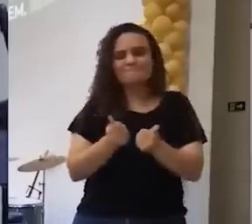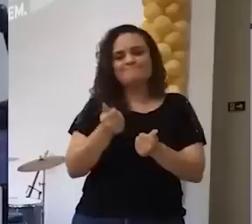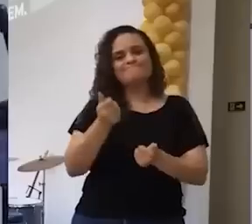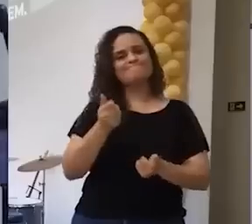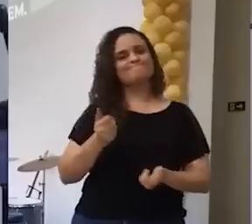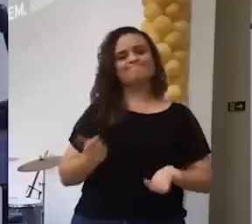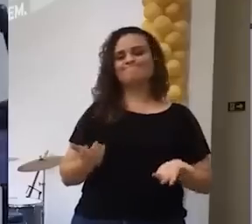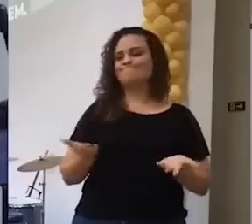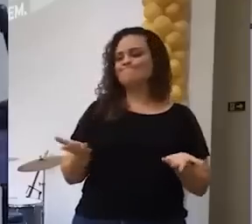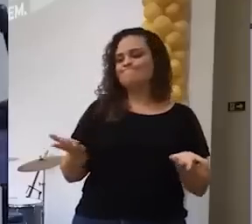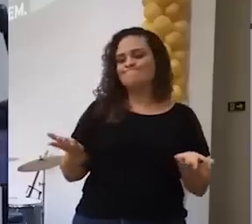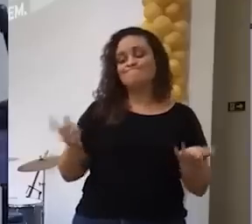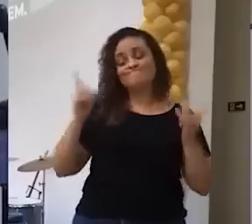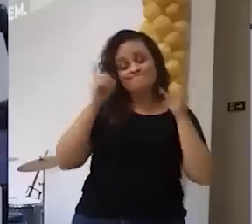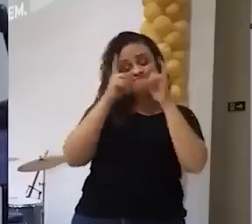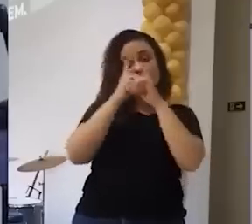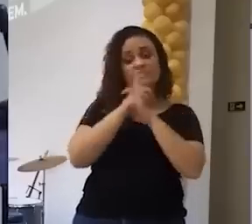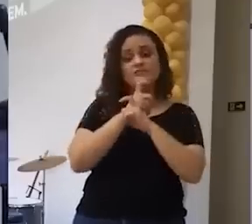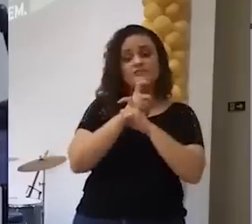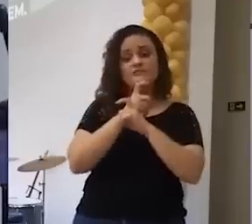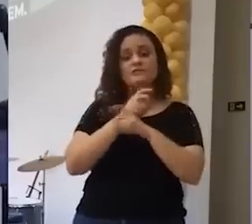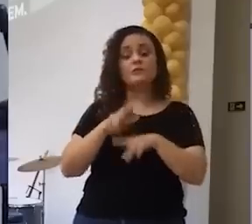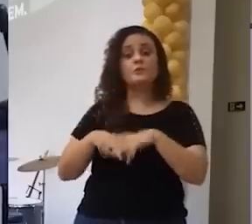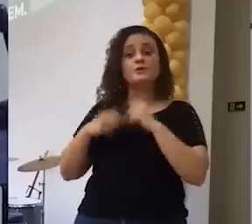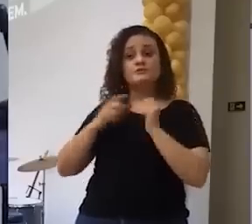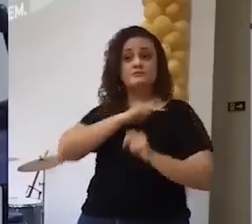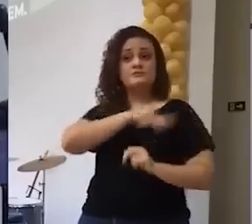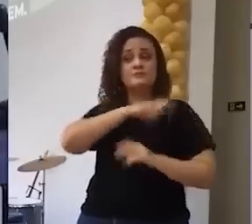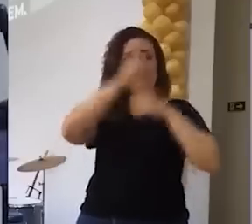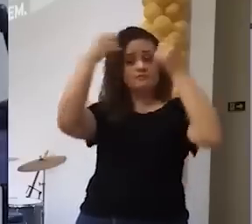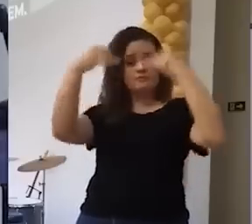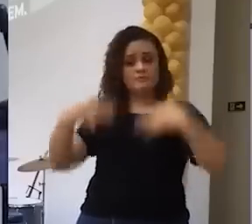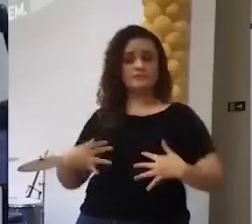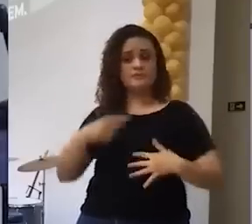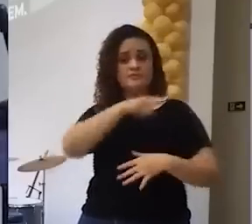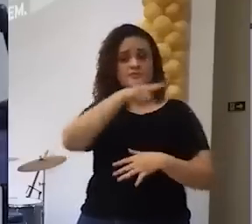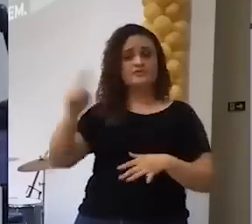É por isso que Paulo diz assim: alegrai-vos sempre no Senhor.